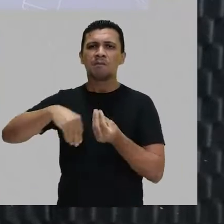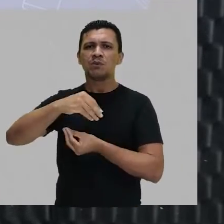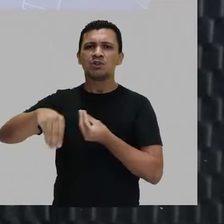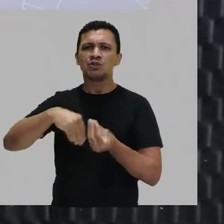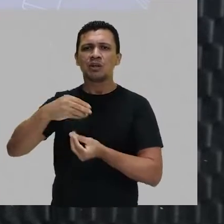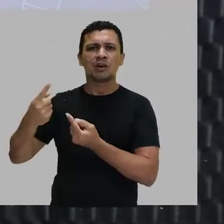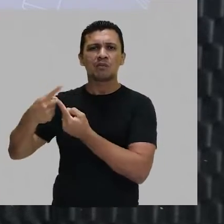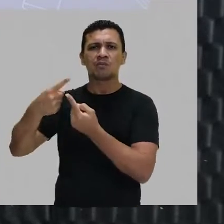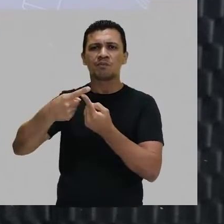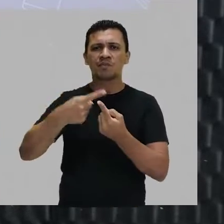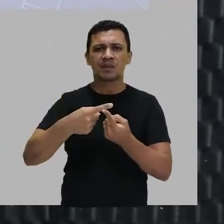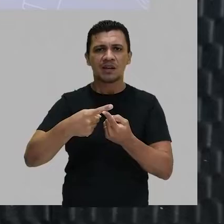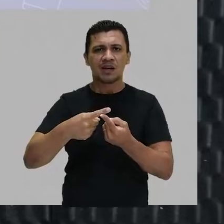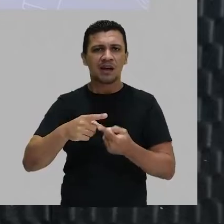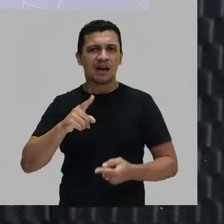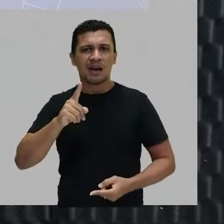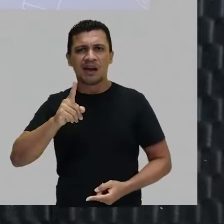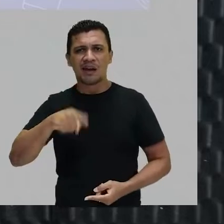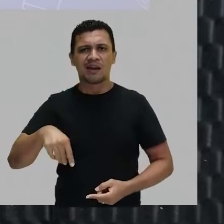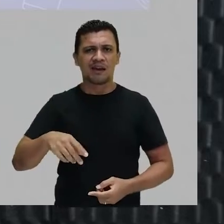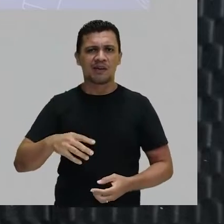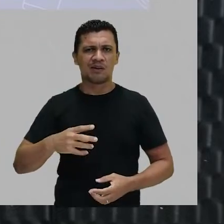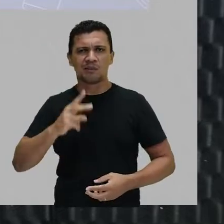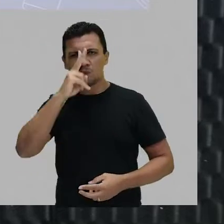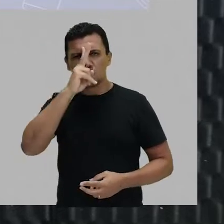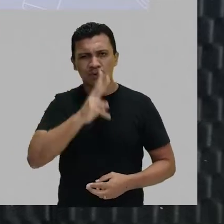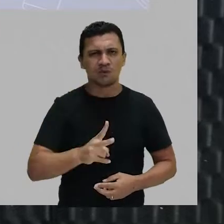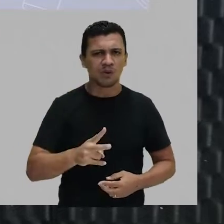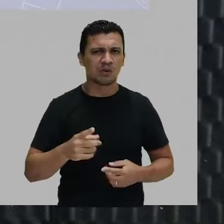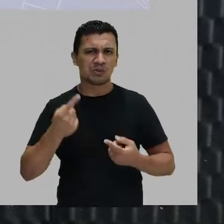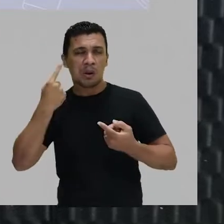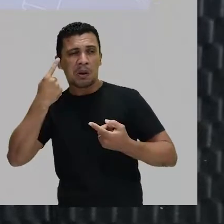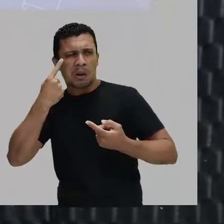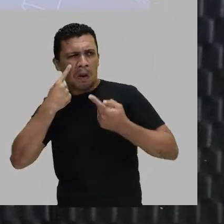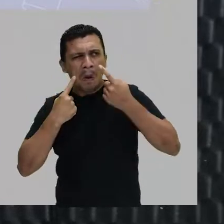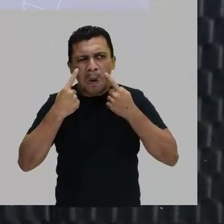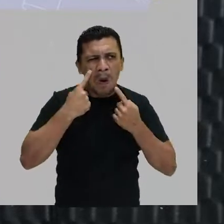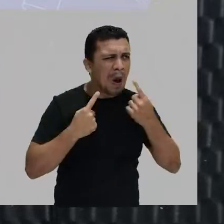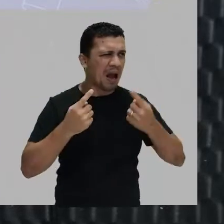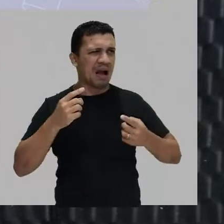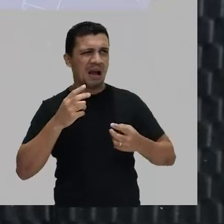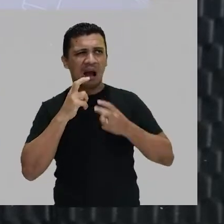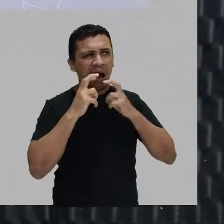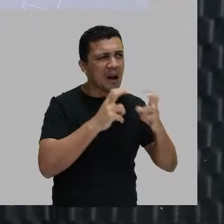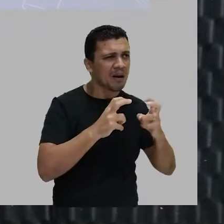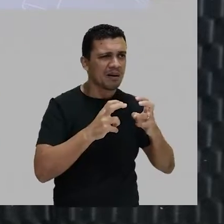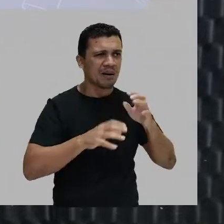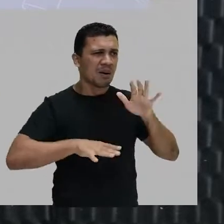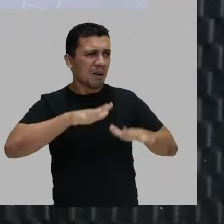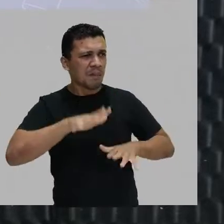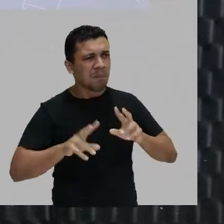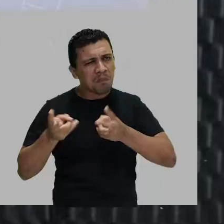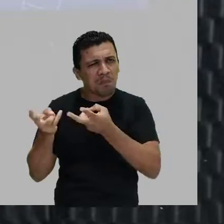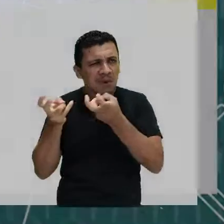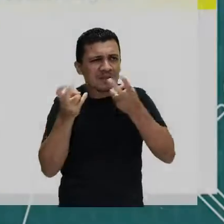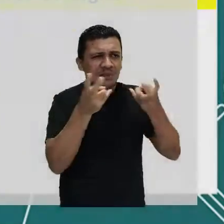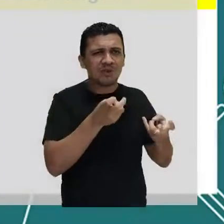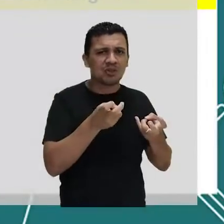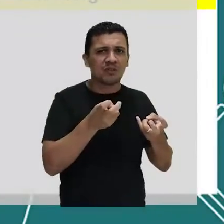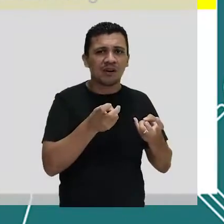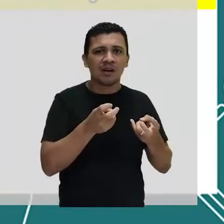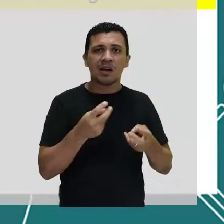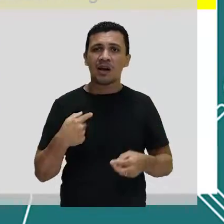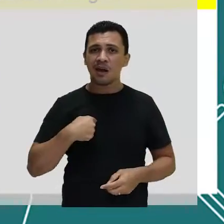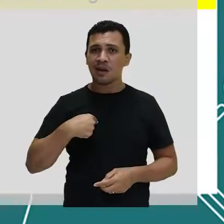ela é muito intensa, ora ela é muito dramática, ora ela é muito conceitual, ora ela é muito perceptiva, e aí eu vou mudando os